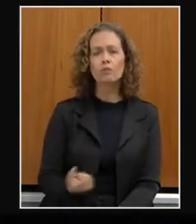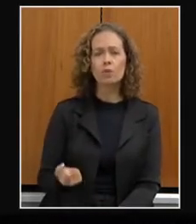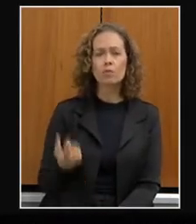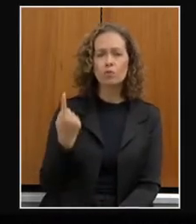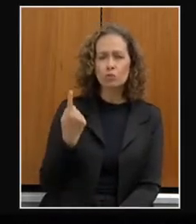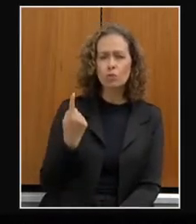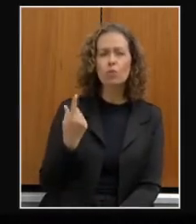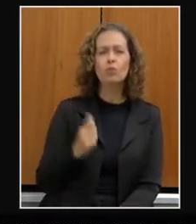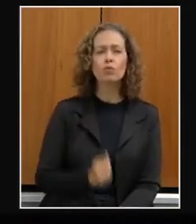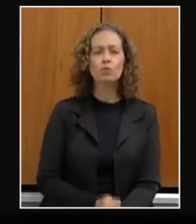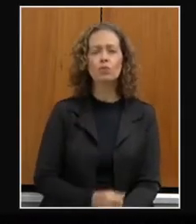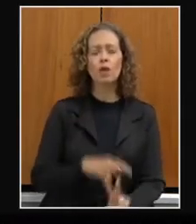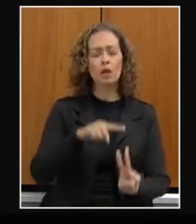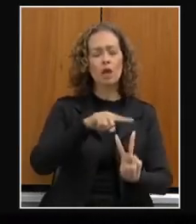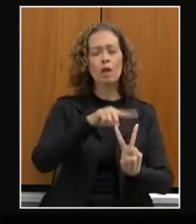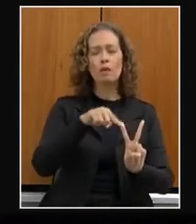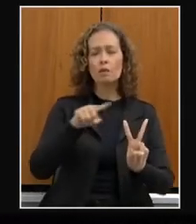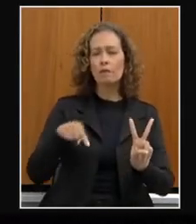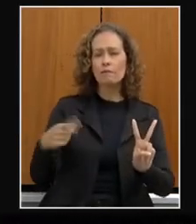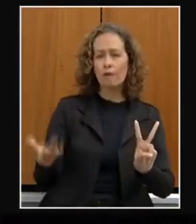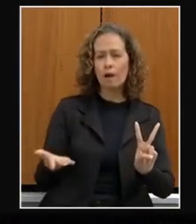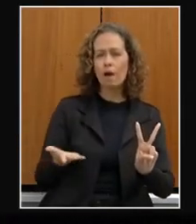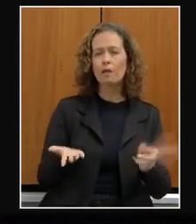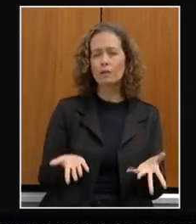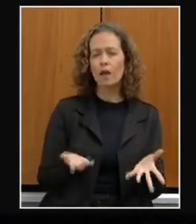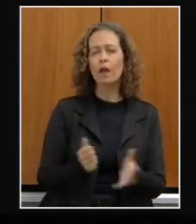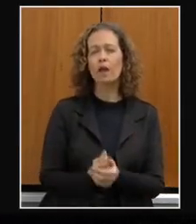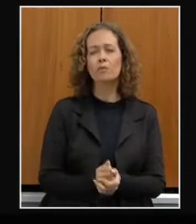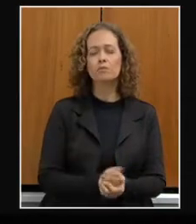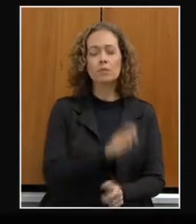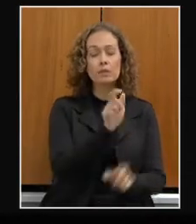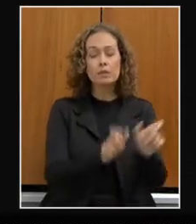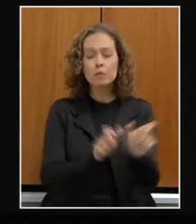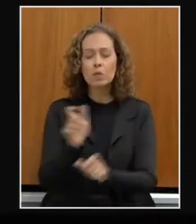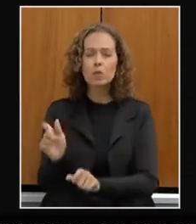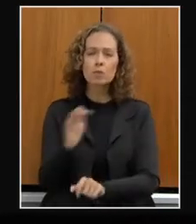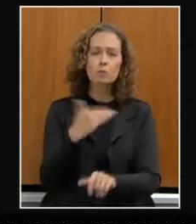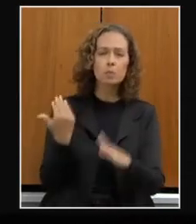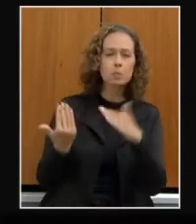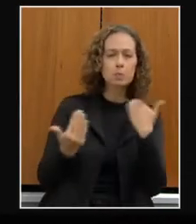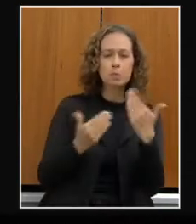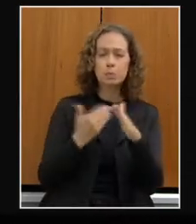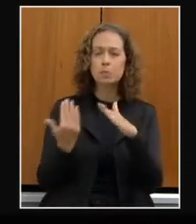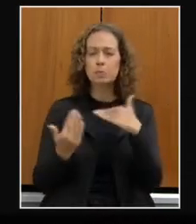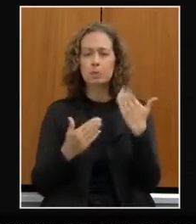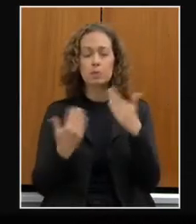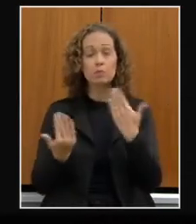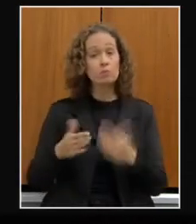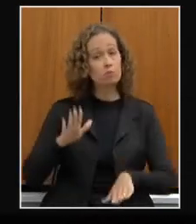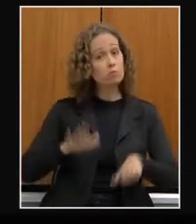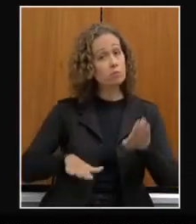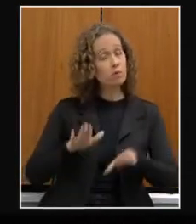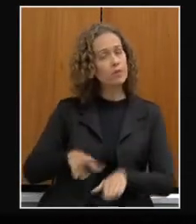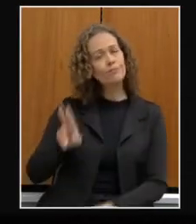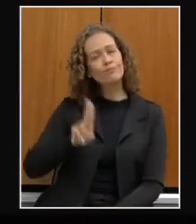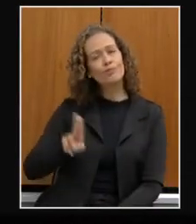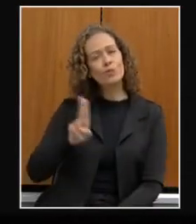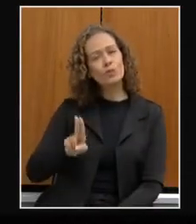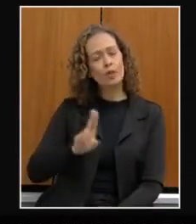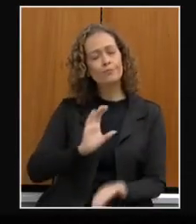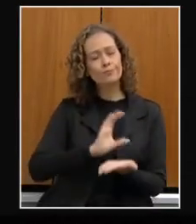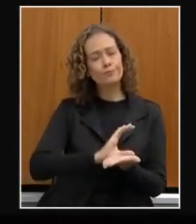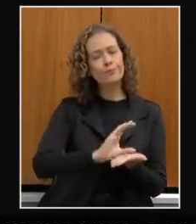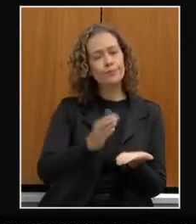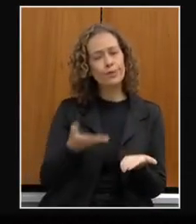mas um recurso manchado de sangue de muitas vidas e que talvez a gente pudesse usar parte desse recurso para